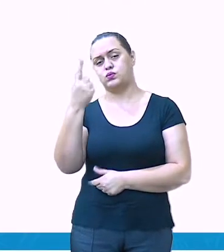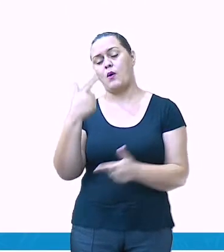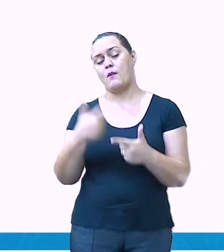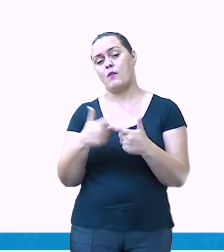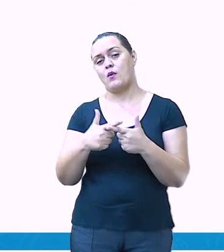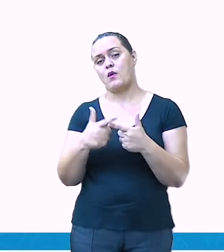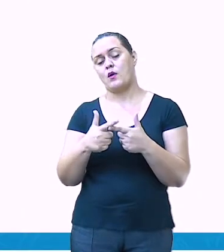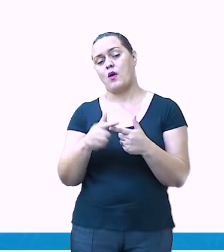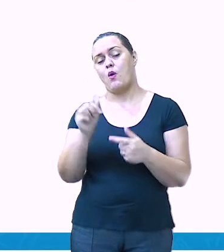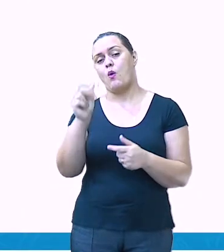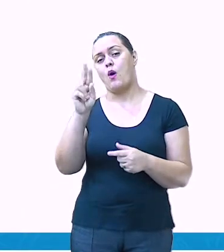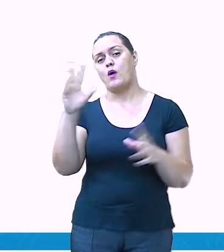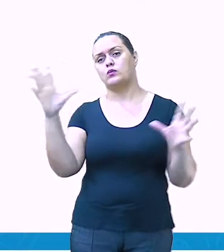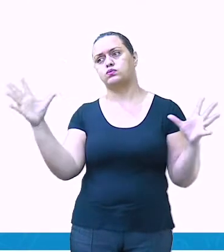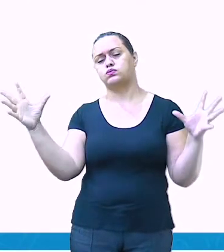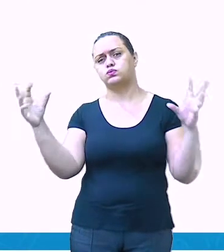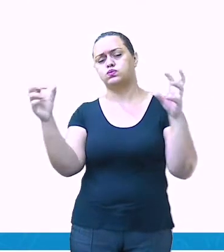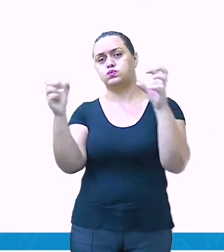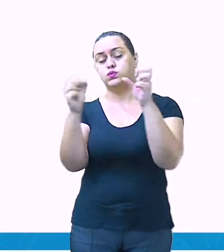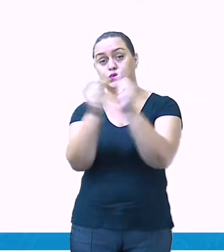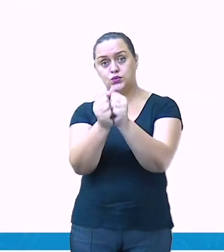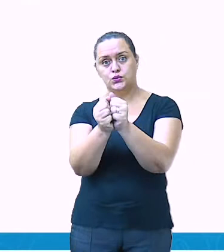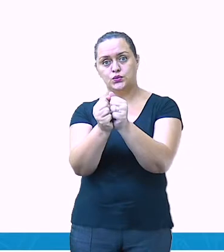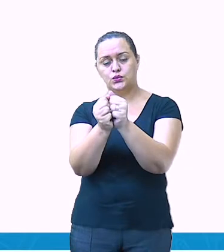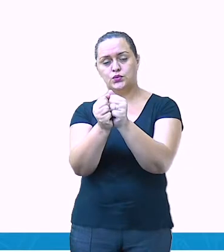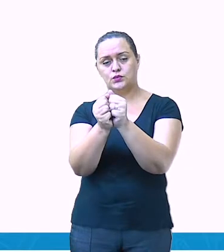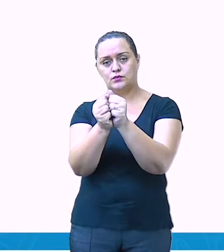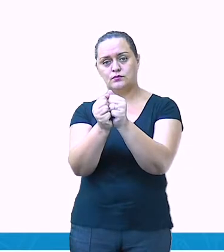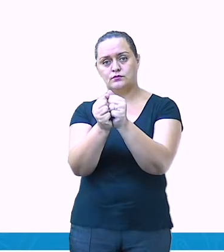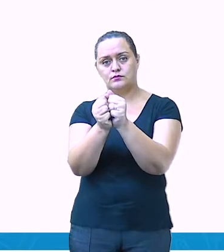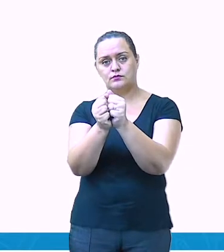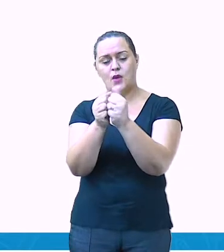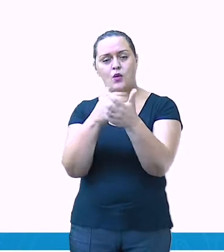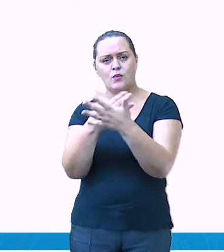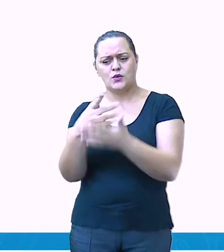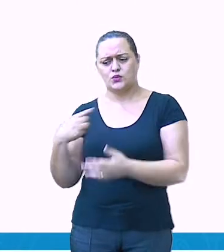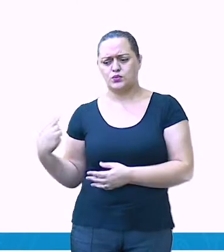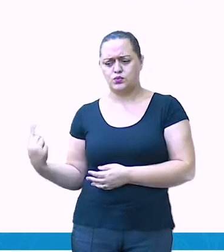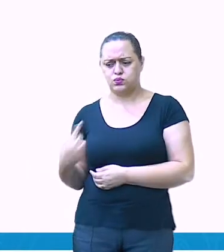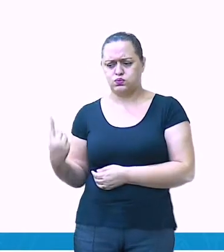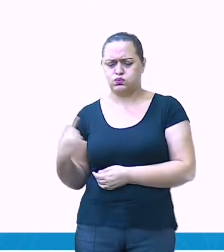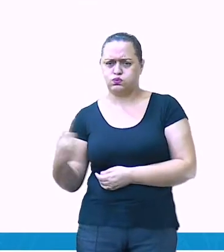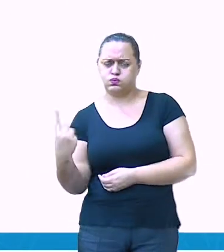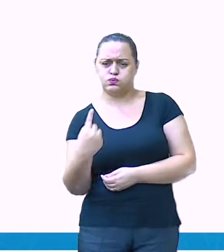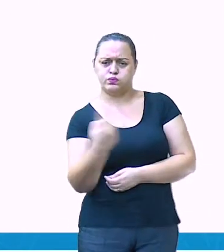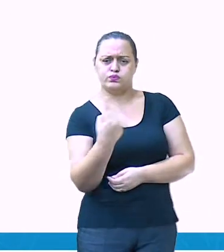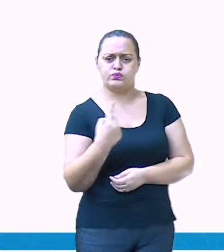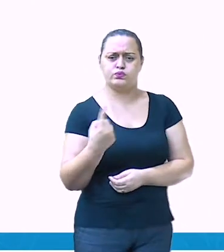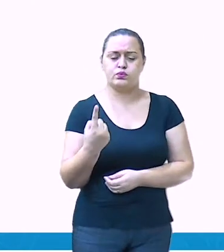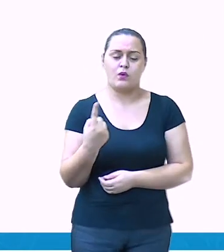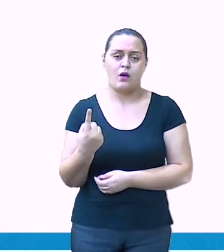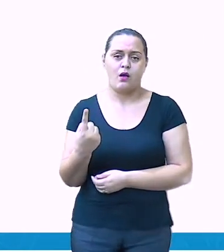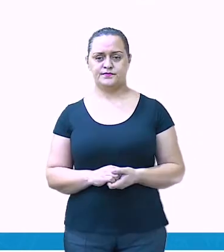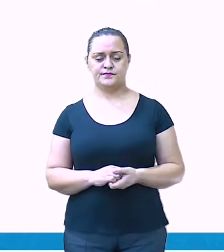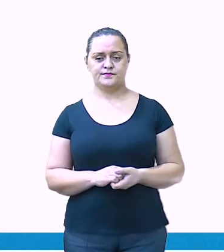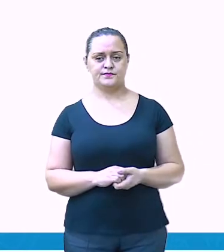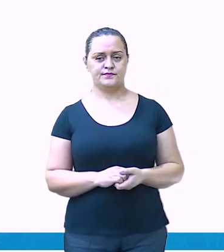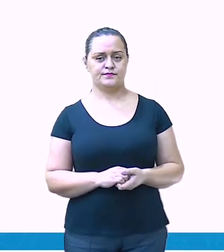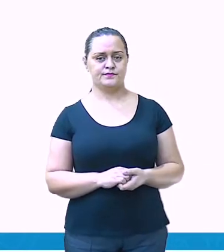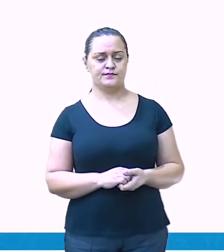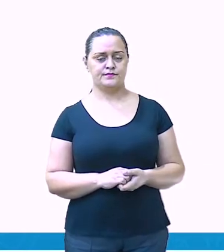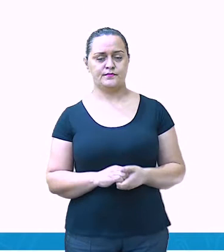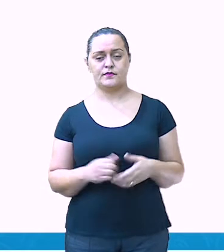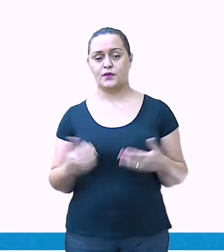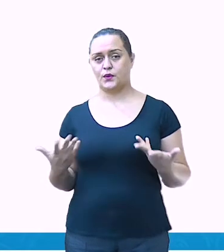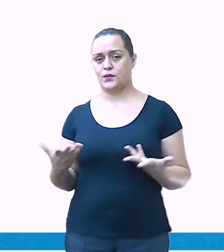que se organizam e eles acabam passando, devastando muitas vezes algumas áreas. Bom,